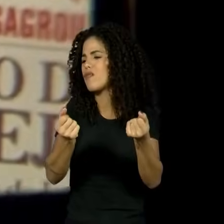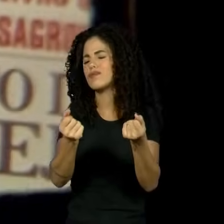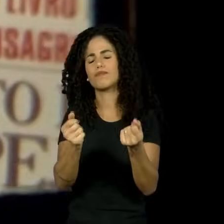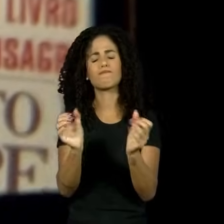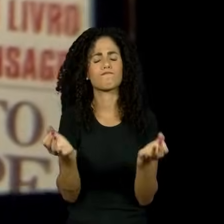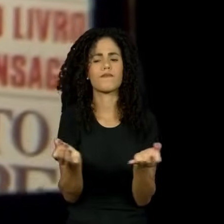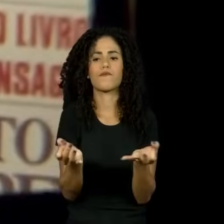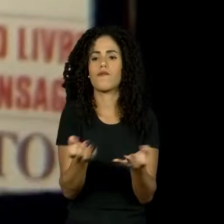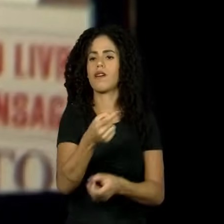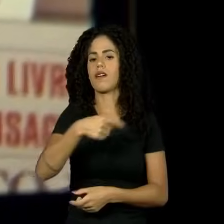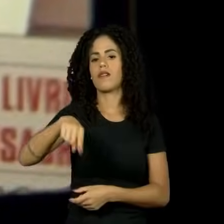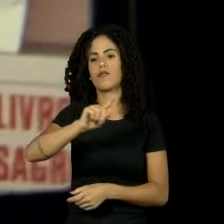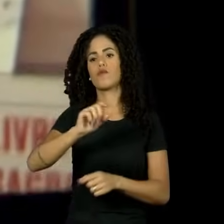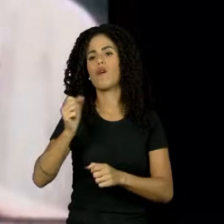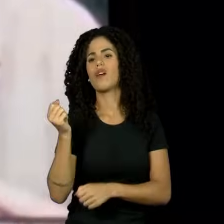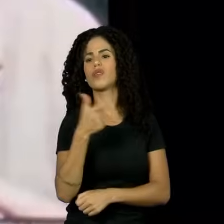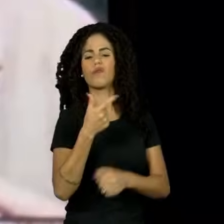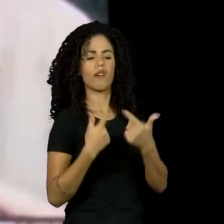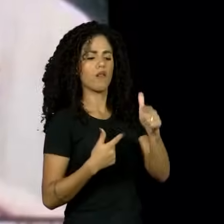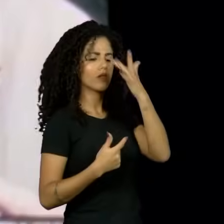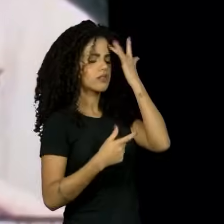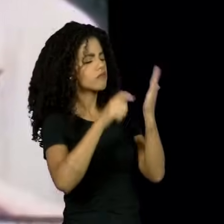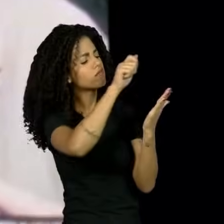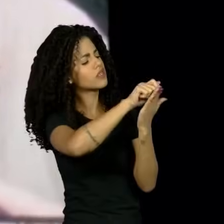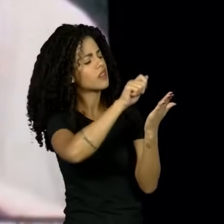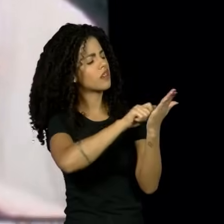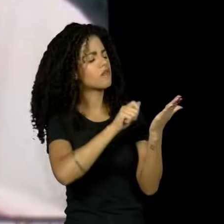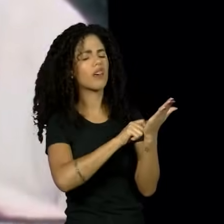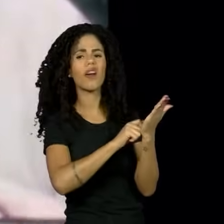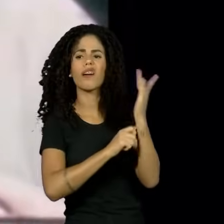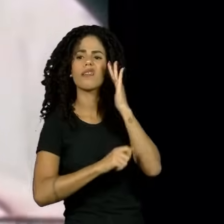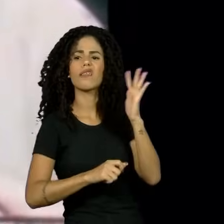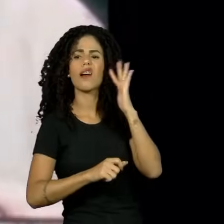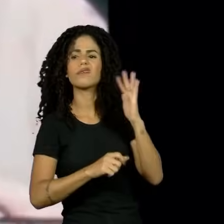veracidade do que muito que a gente vê escrito por aí